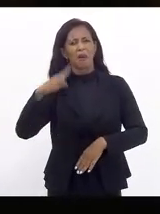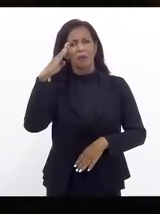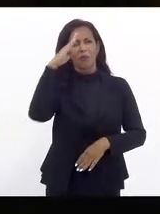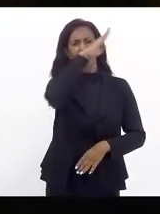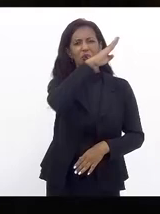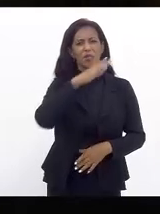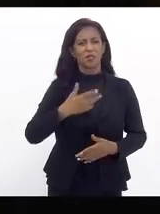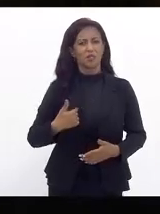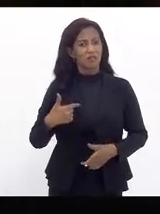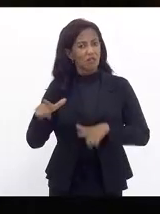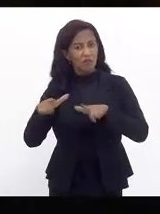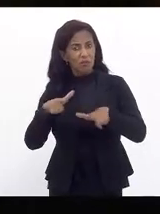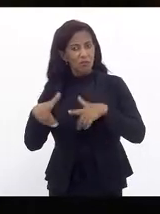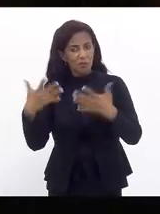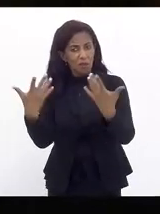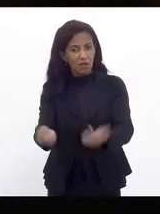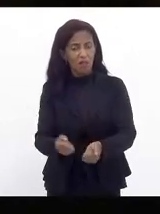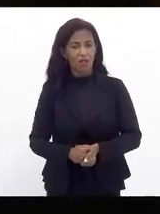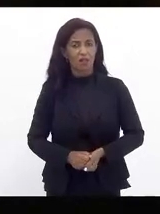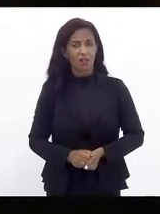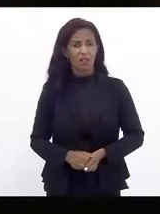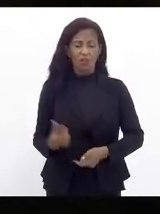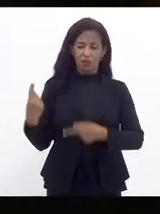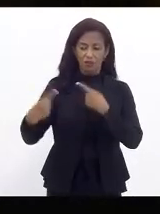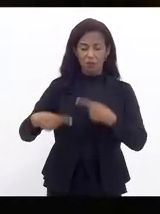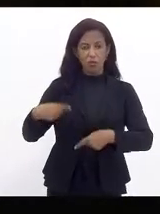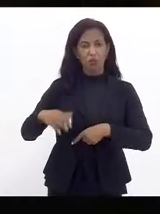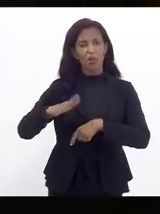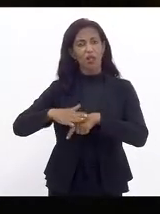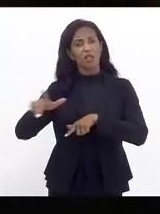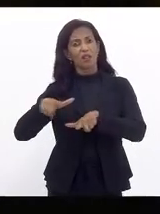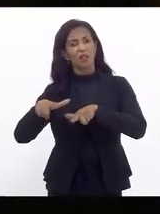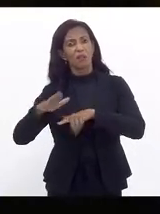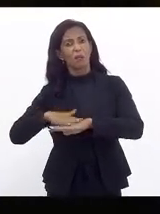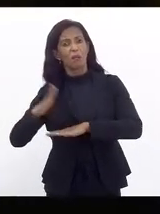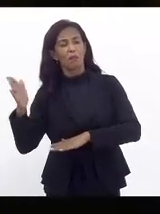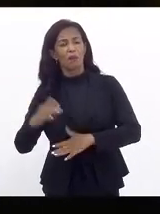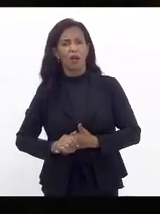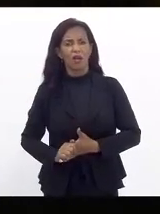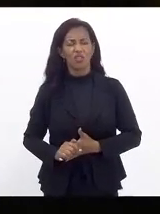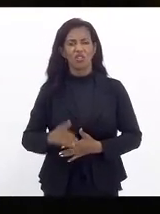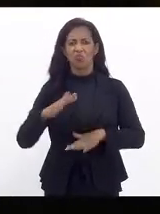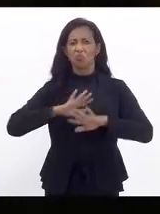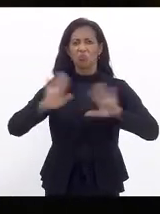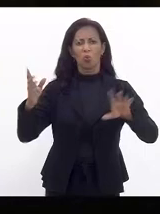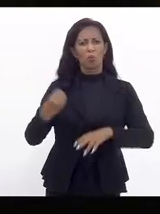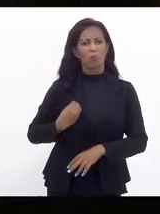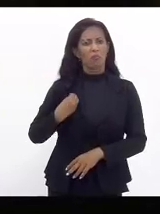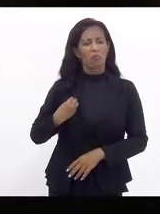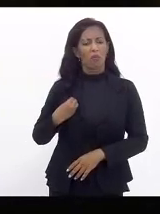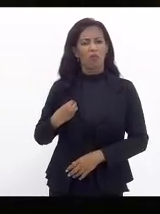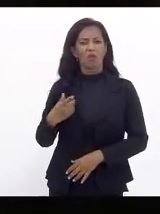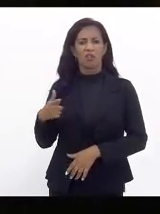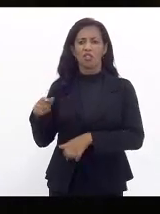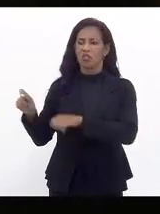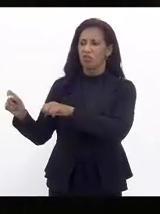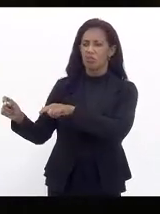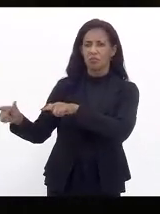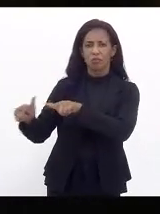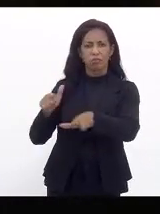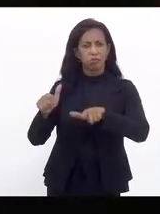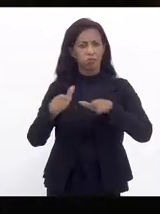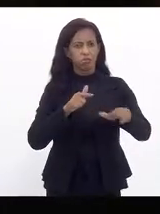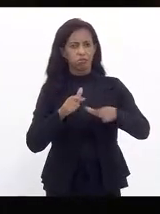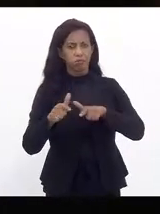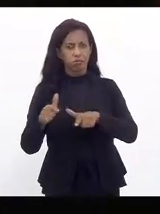não. Vamos trabalhar, vamos competir quem trabalha mais. Eu não estou aqui para viver só de fazer, Pobel. E olha que nós